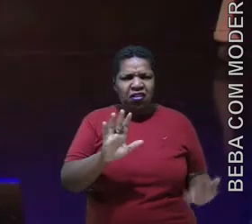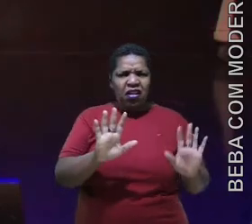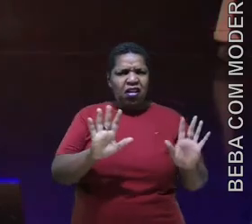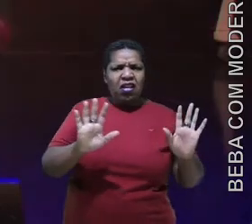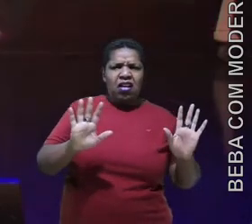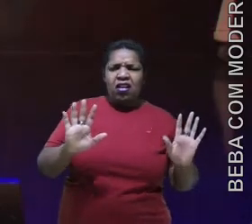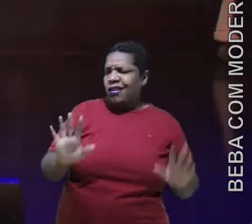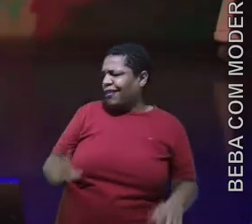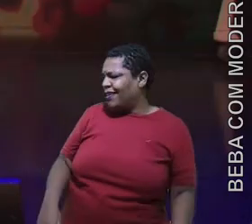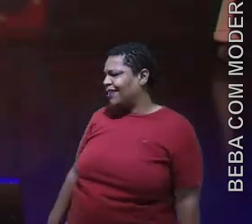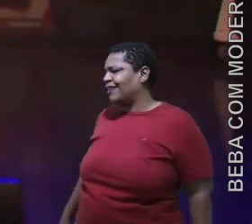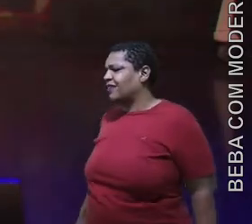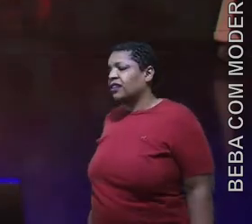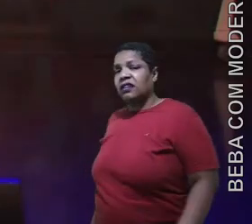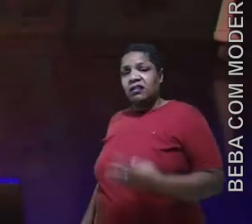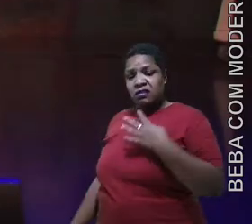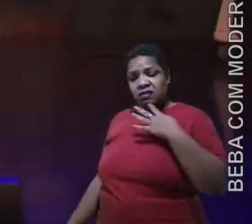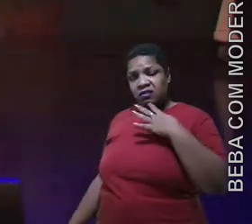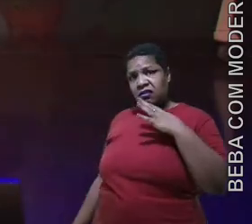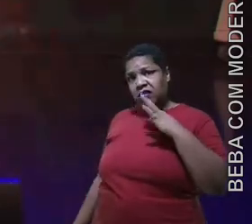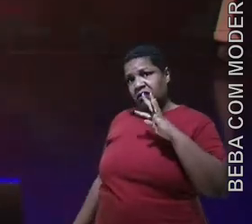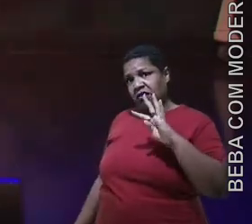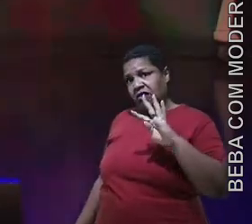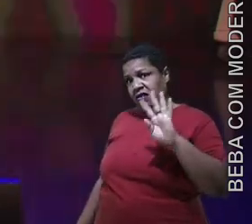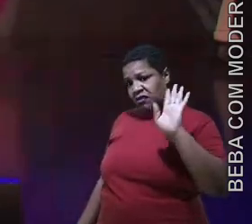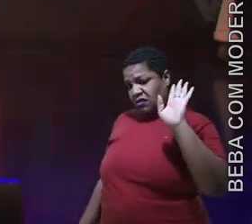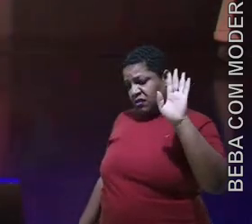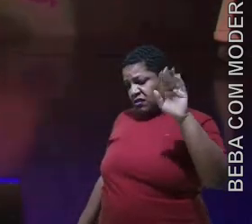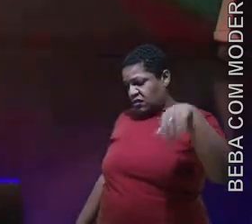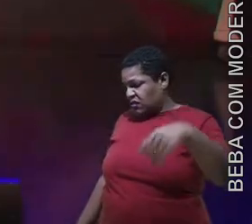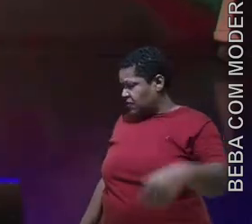eu não te conheço manda